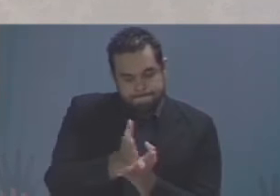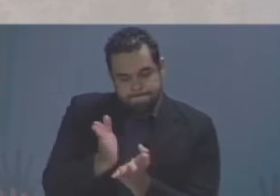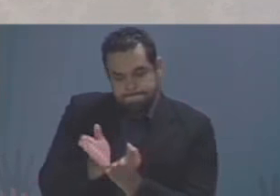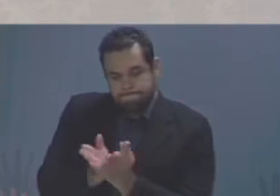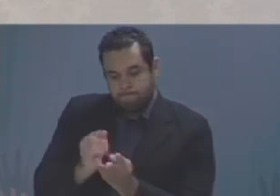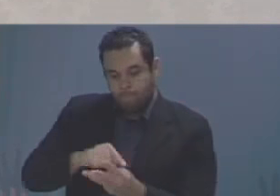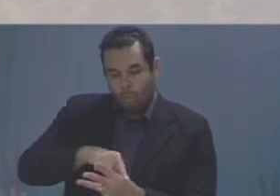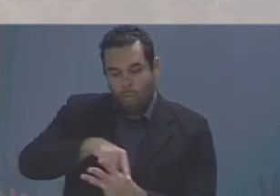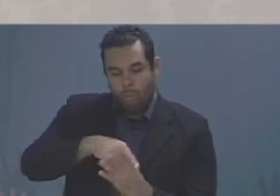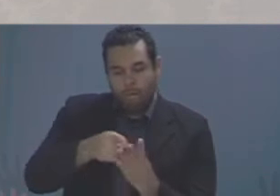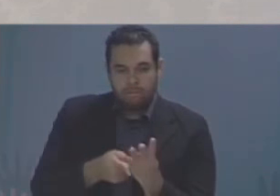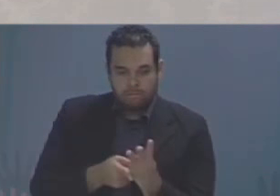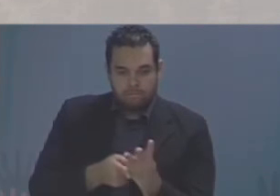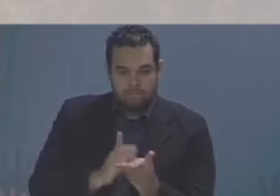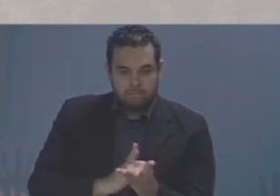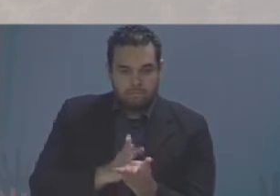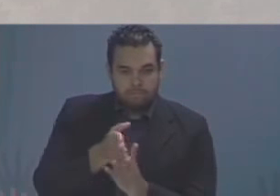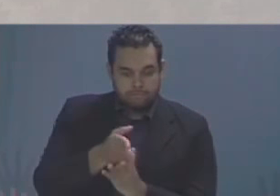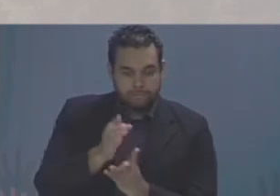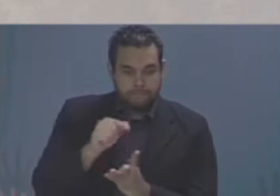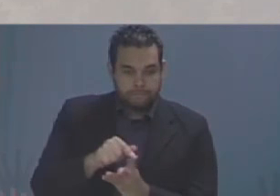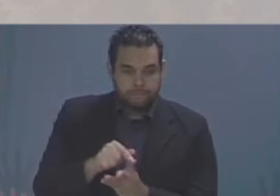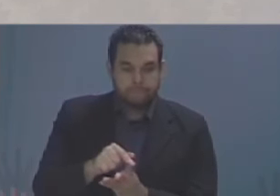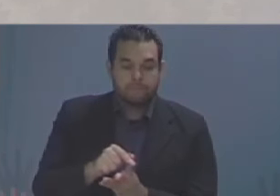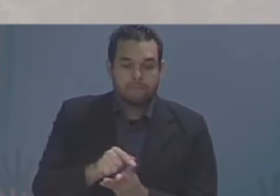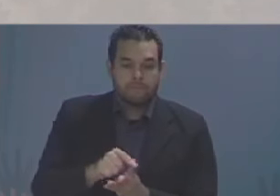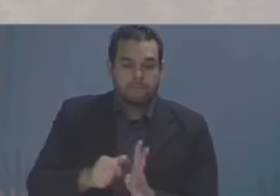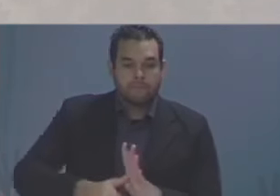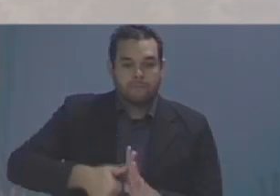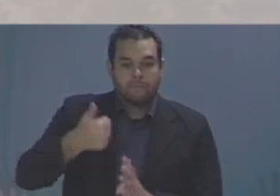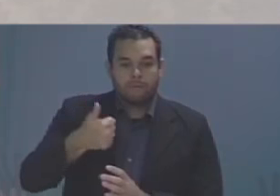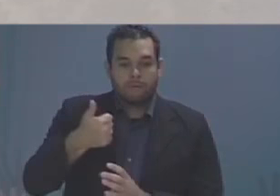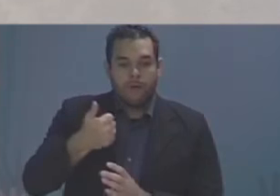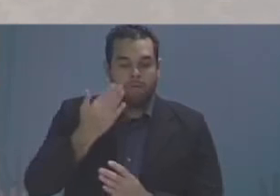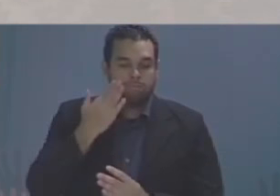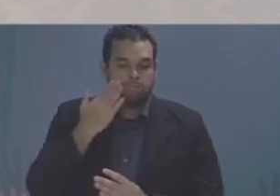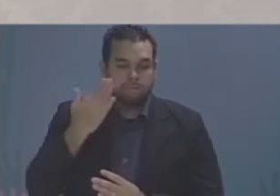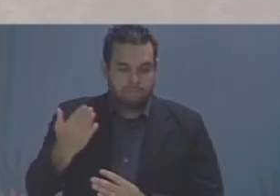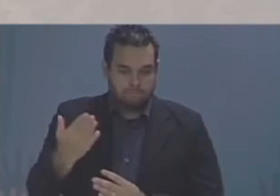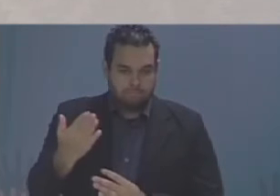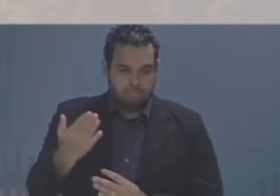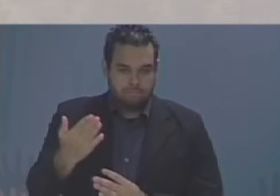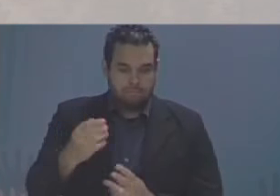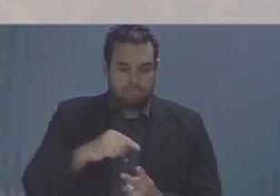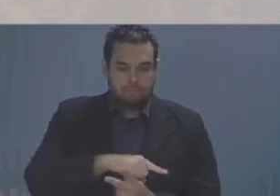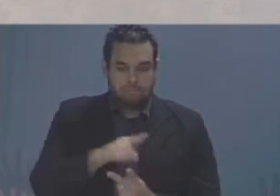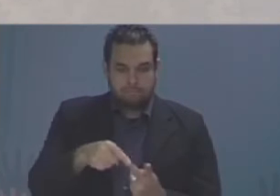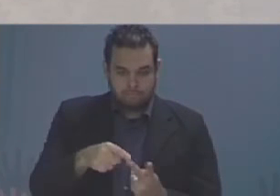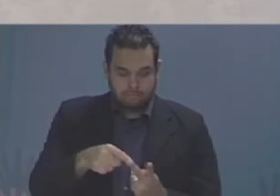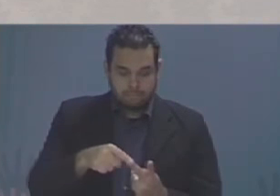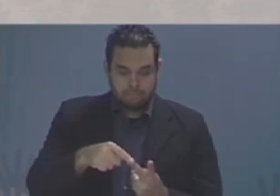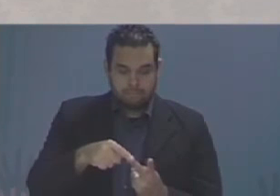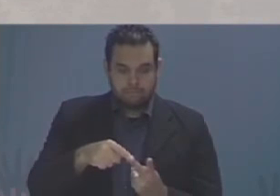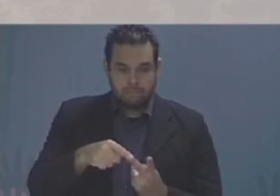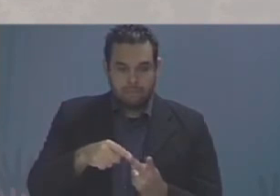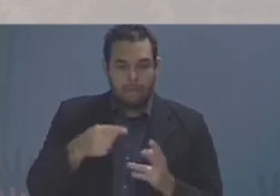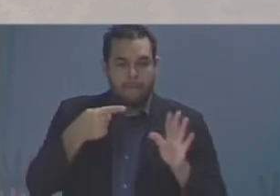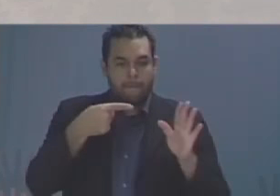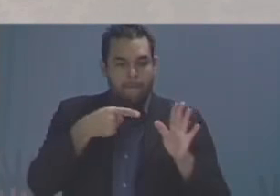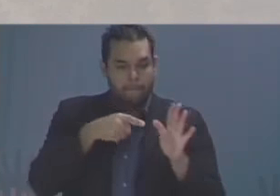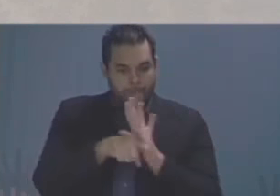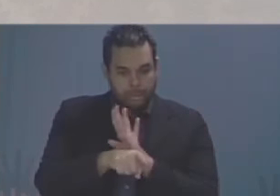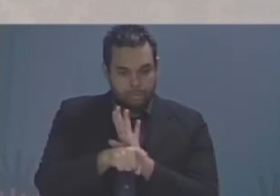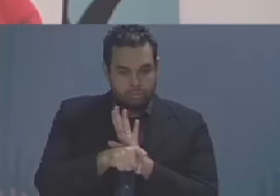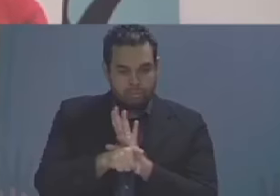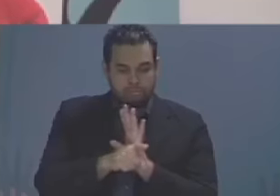blocos, distintos a saber. Primeiro bloco, apresentação. Segundo bloco, perguntas